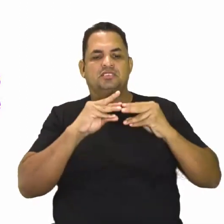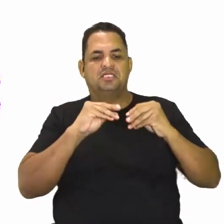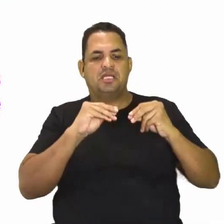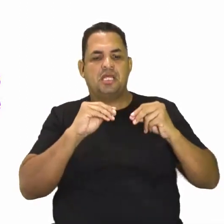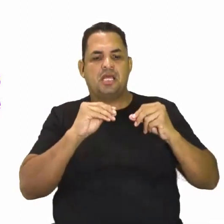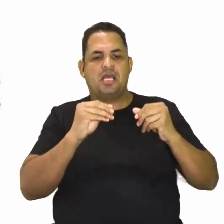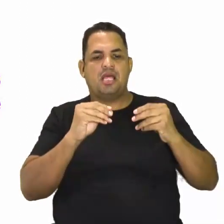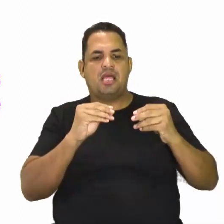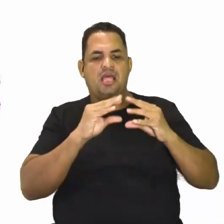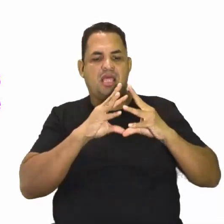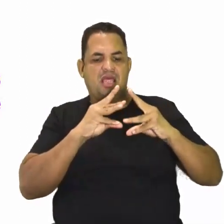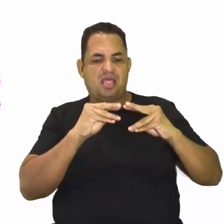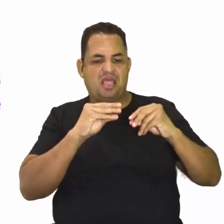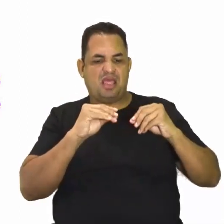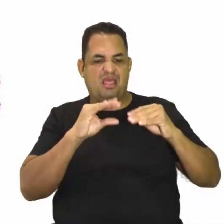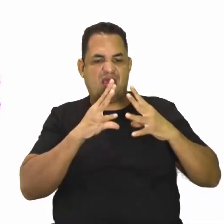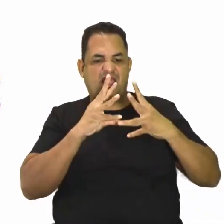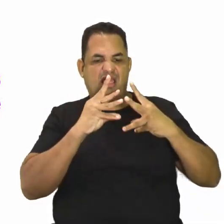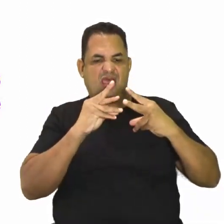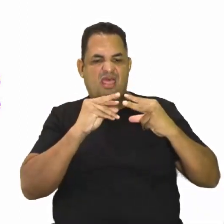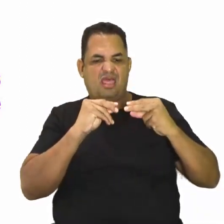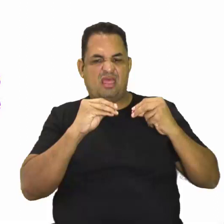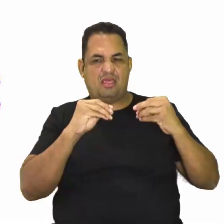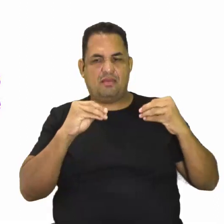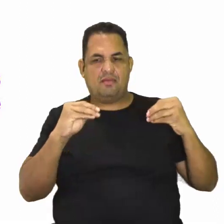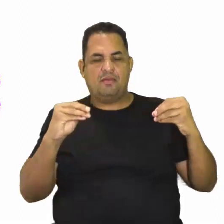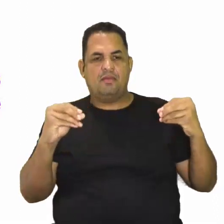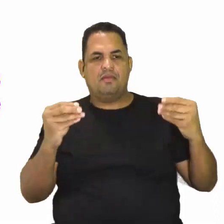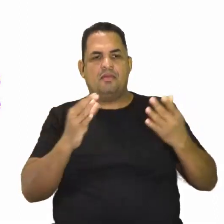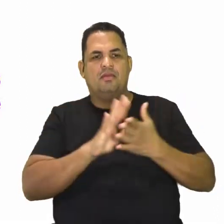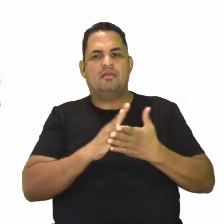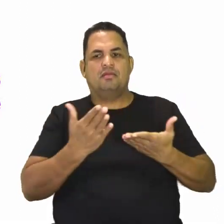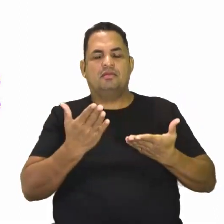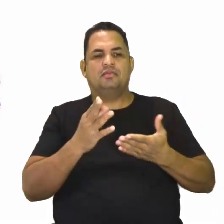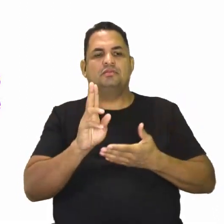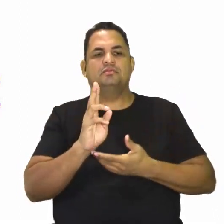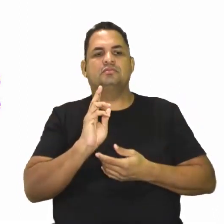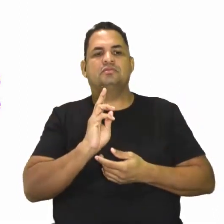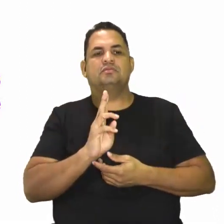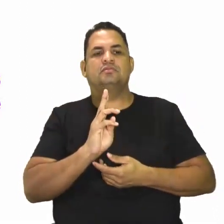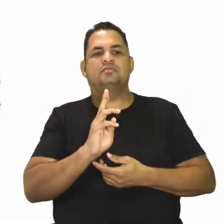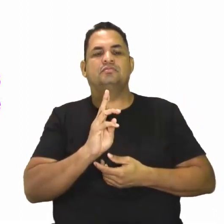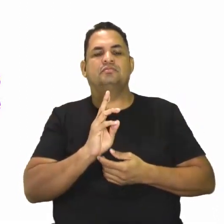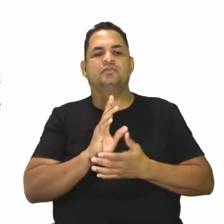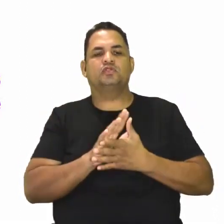perecíveis. Então, temos que salientar aí para facilitar o processo